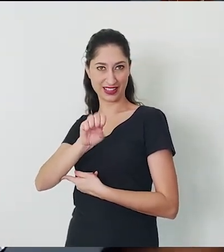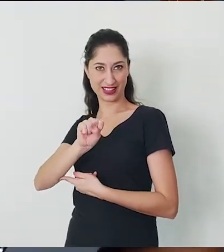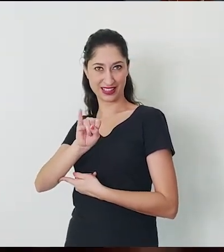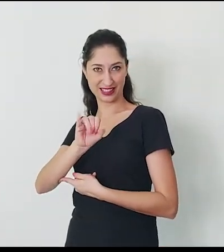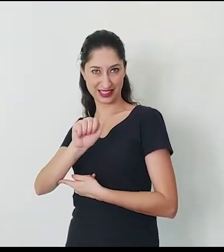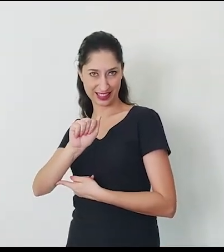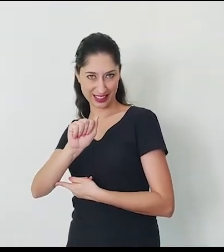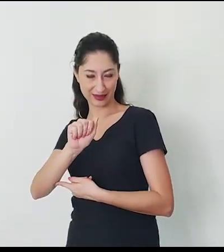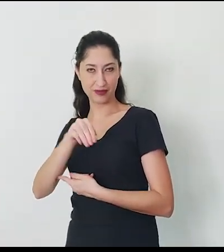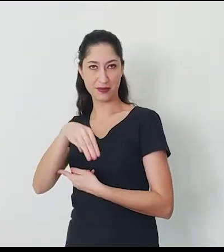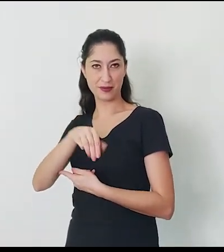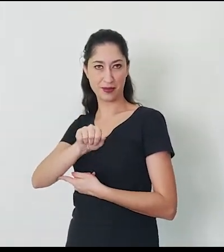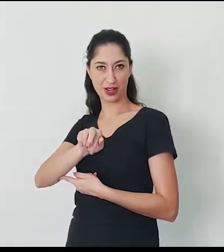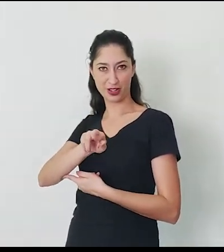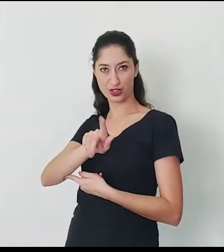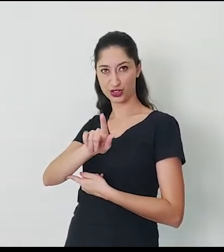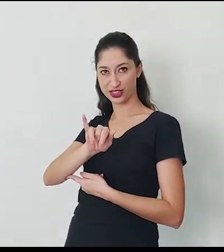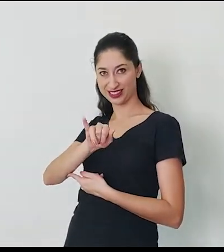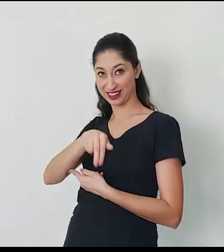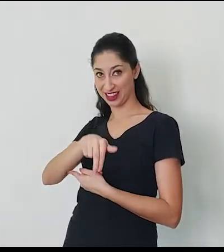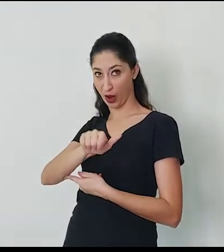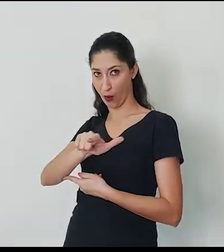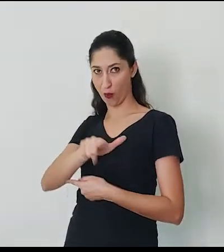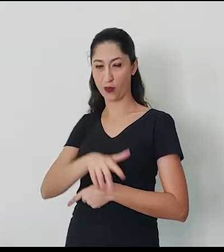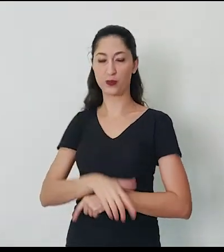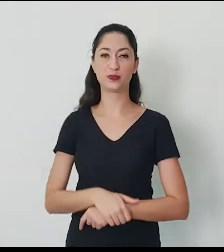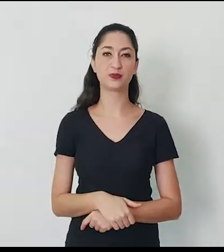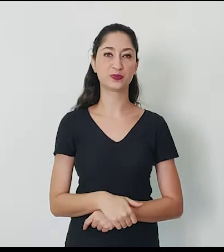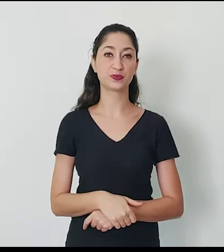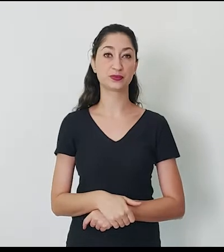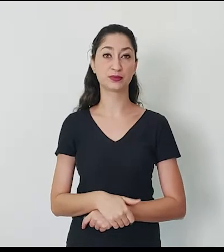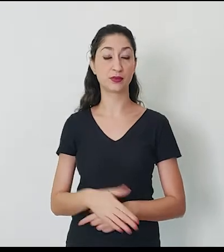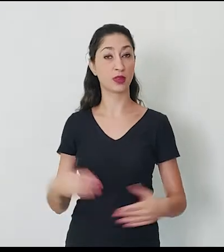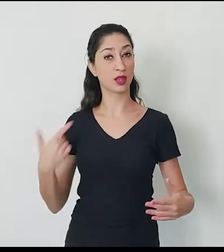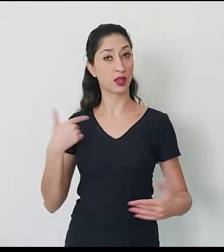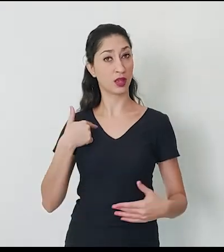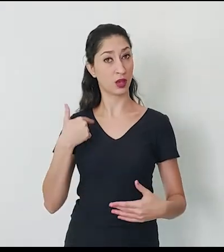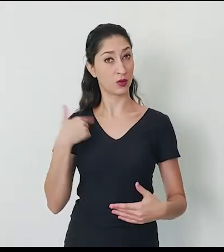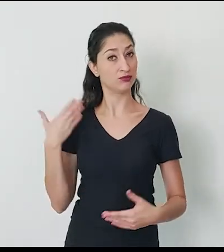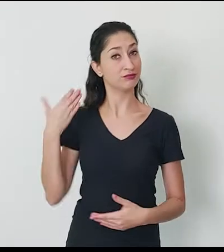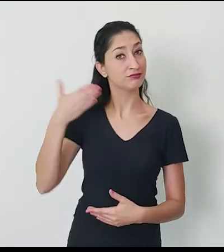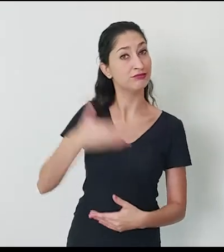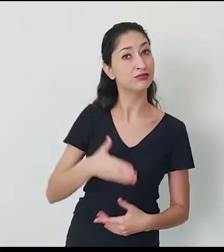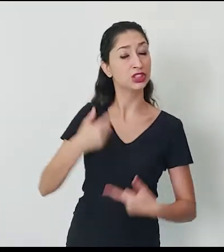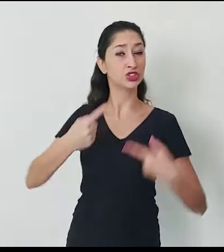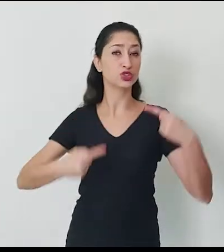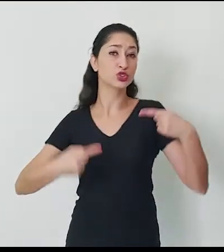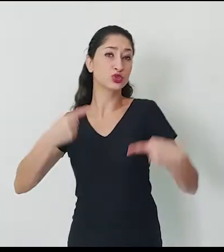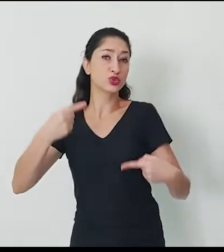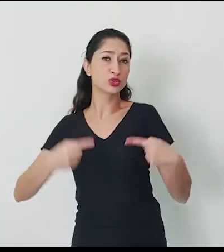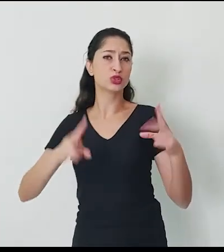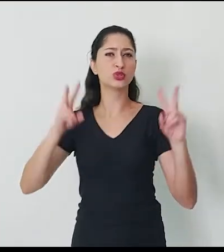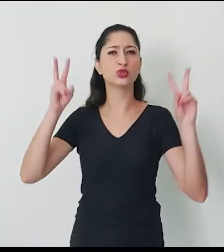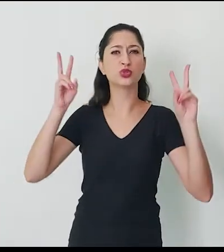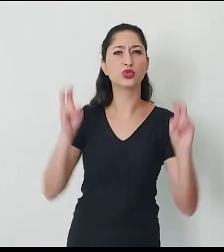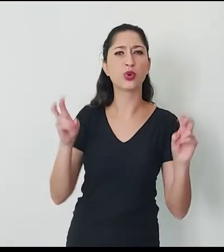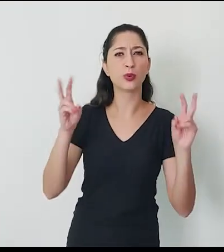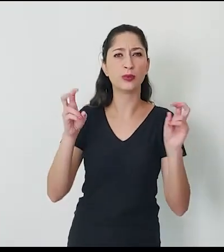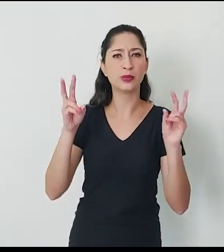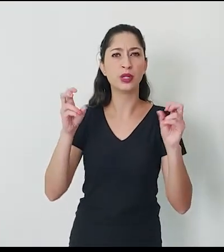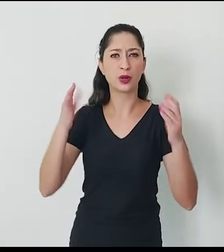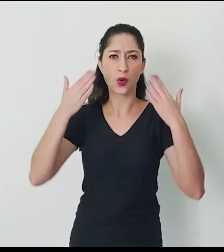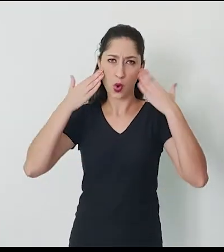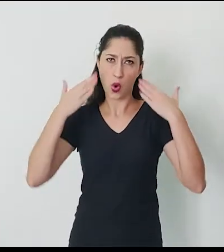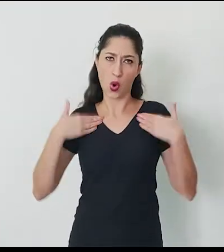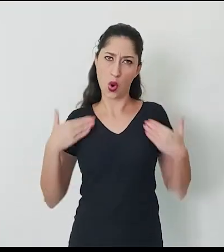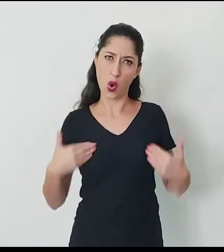marginal. Salve galera, sou a Ana, integrante do Afrolíricas. Tô passando aqui nessa etapa da nossa oficina pra gente conseguir